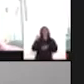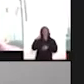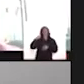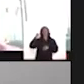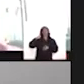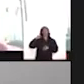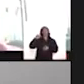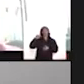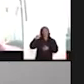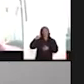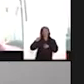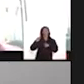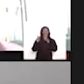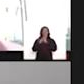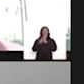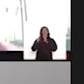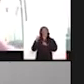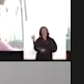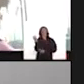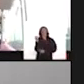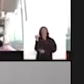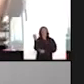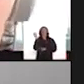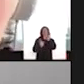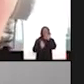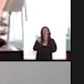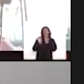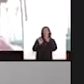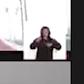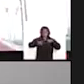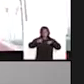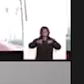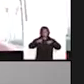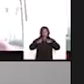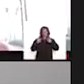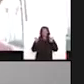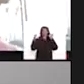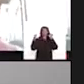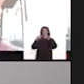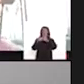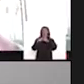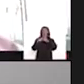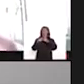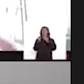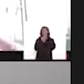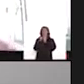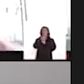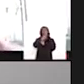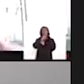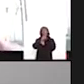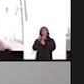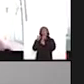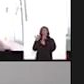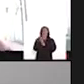Ju a respeito, se tiver informações que possam nos esclarecer. Deputado Valdec, antes de abrir aqui a questão de ordem para